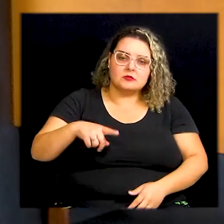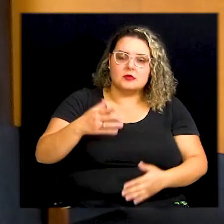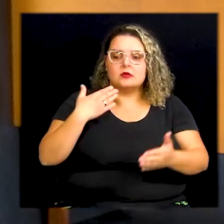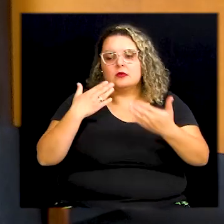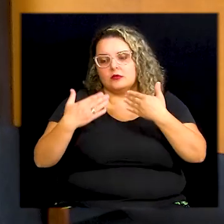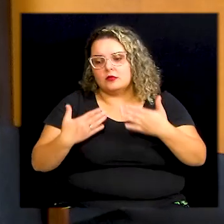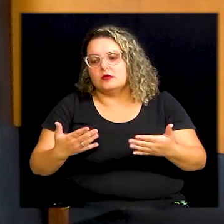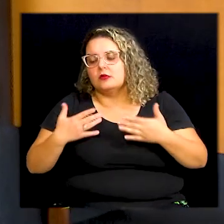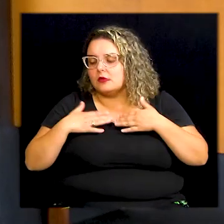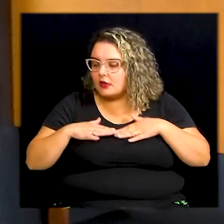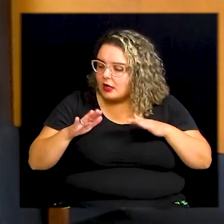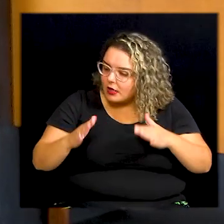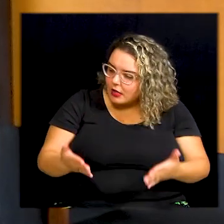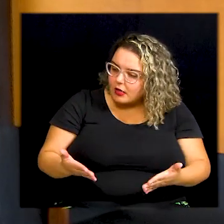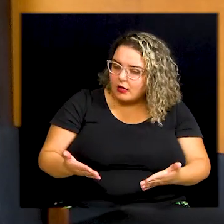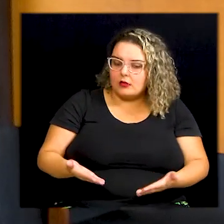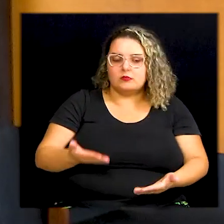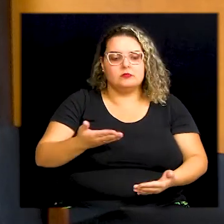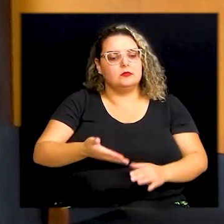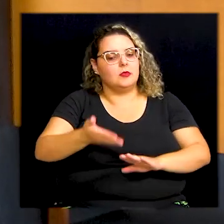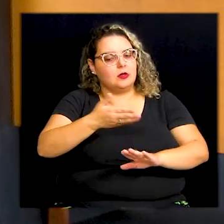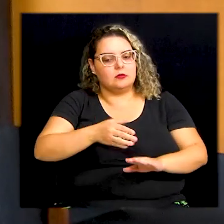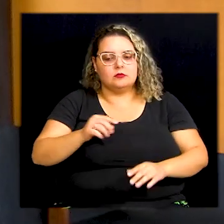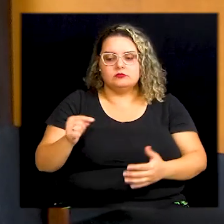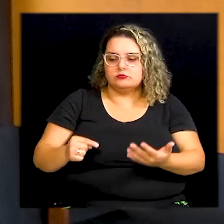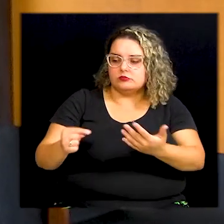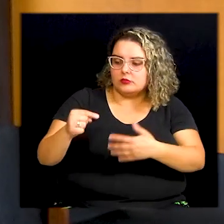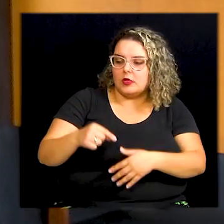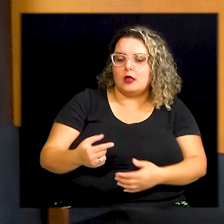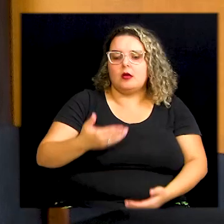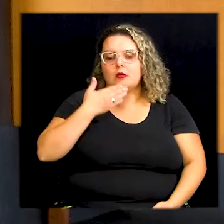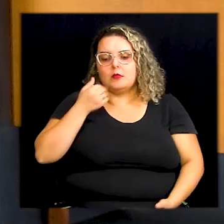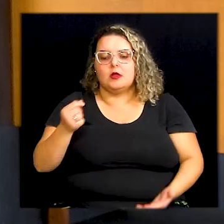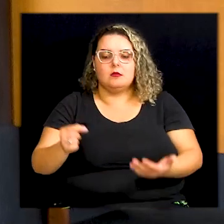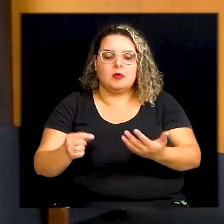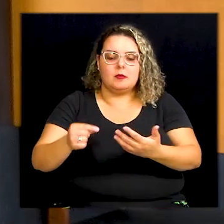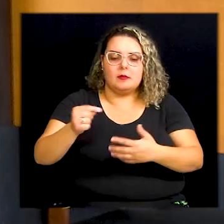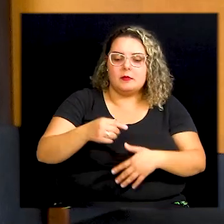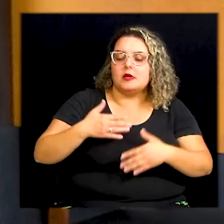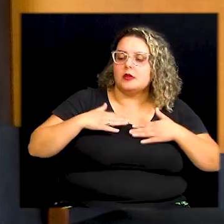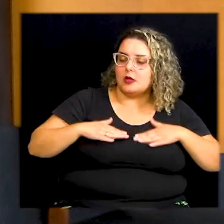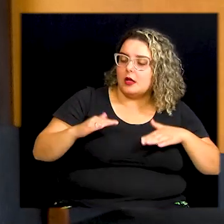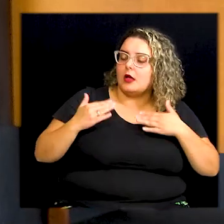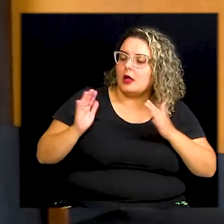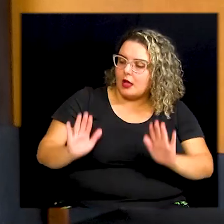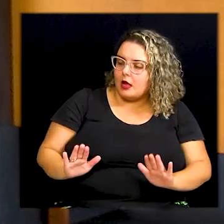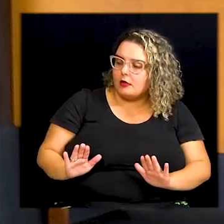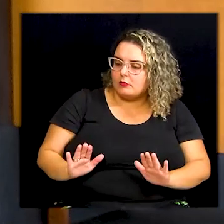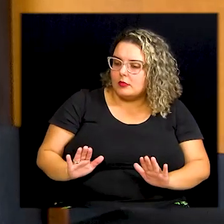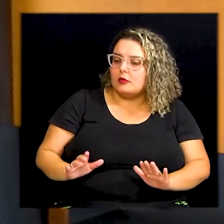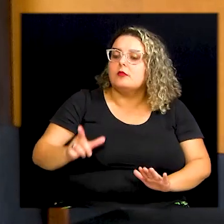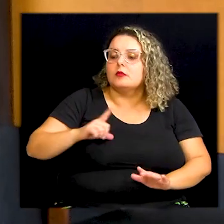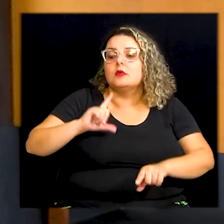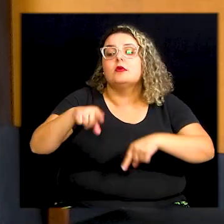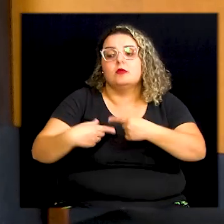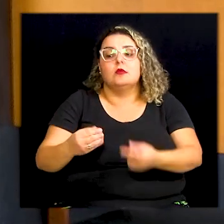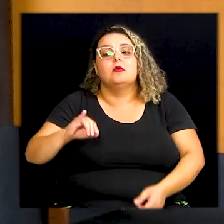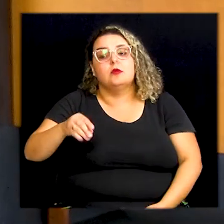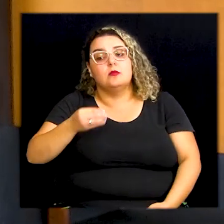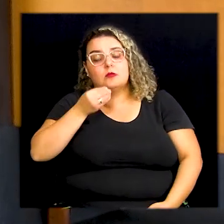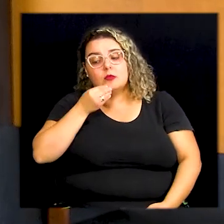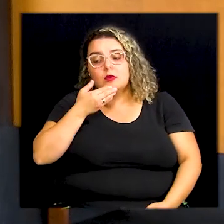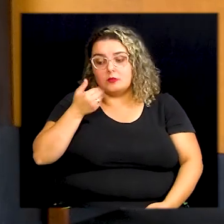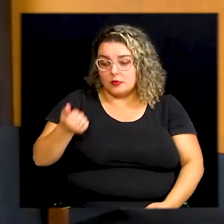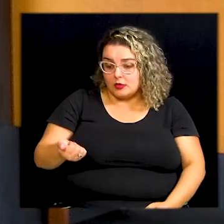lá, conversam comigo, falam, não, daqui de fora foi de tal jeito, acho que você tem que melhorar desse tal jeito, mas fica tranquilo que vão ter mais oportunidades para